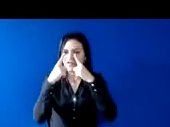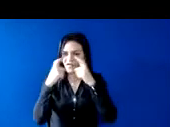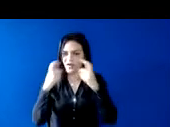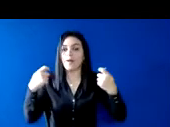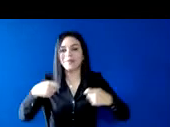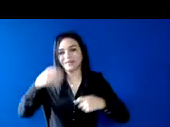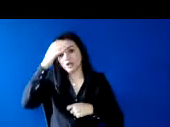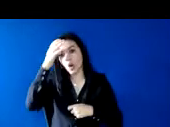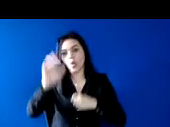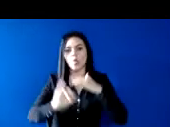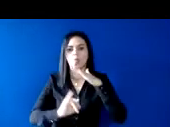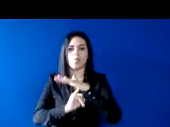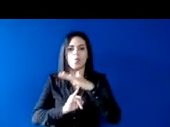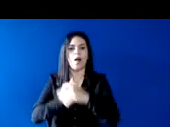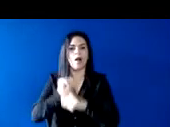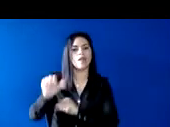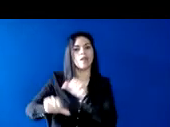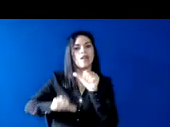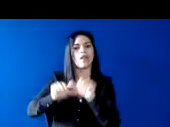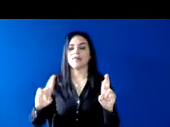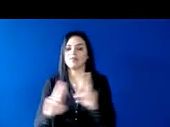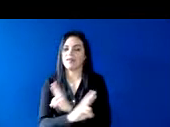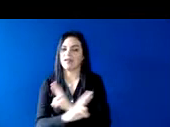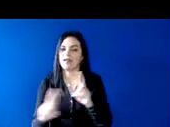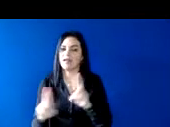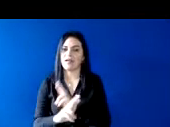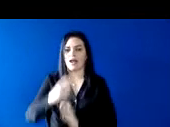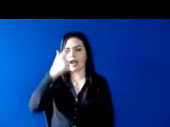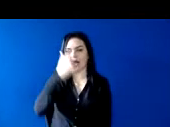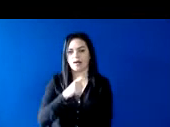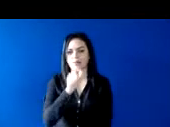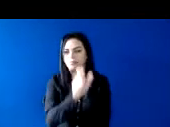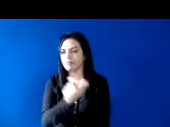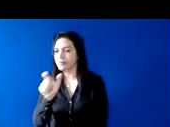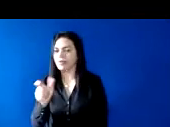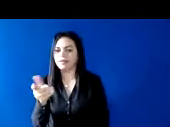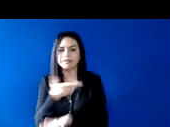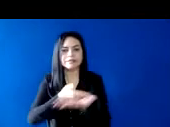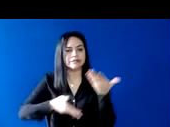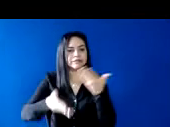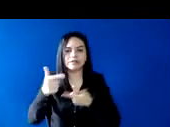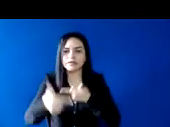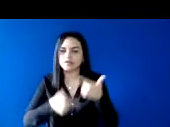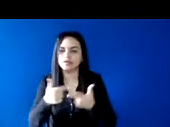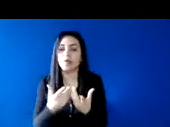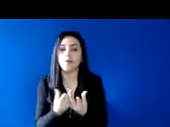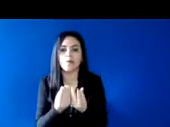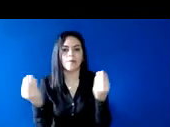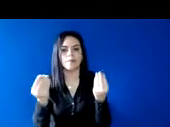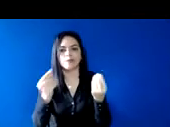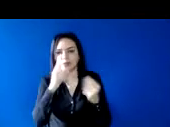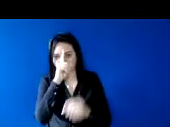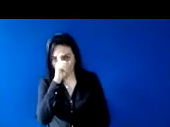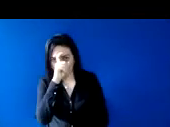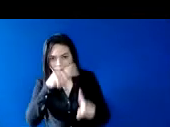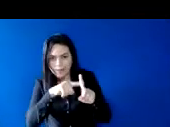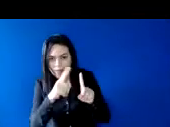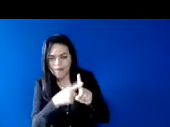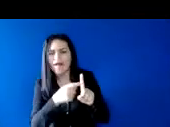cultura institucional e nas relações entre os sujeitos no cotidiano dos serviços. Em muitas maternidades, nós ainda